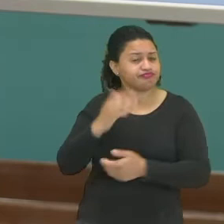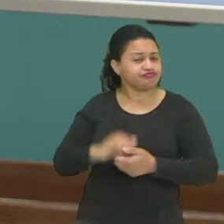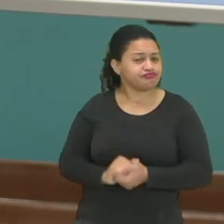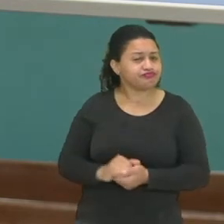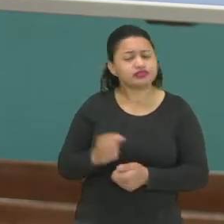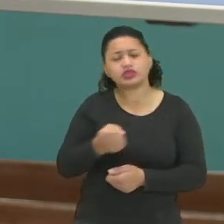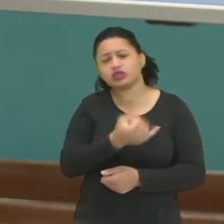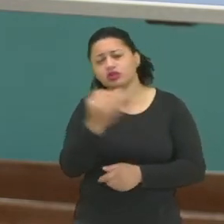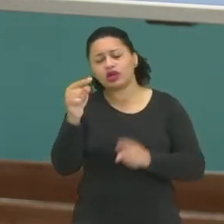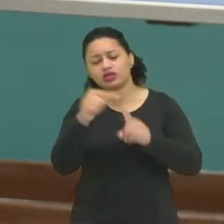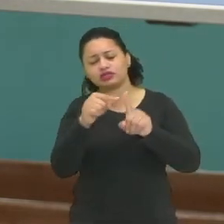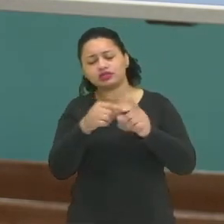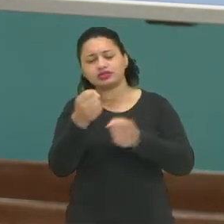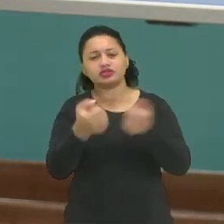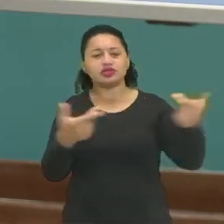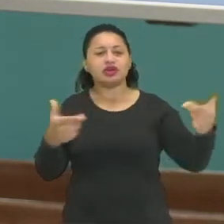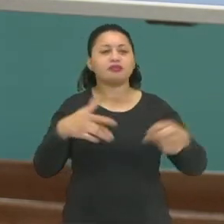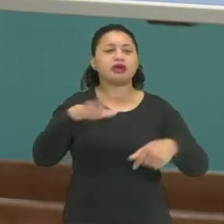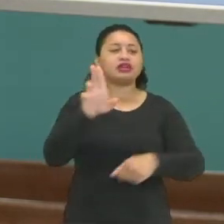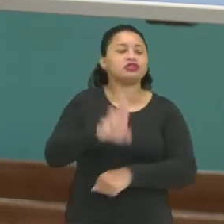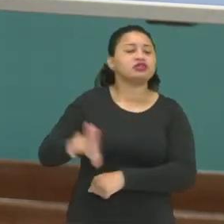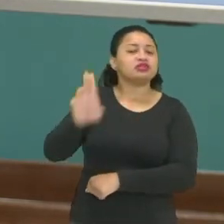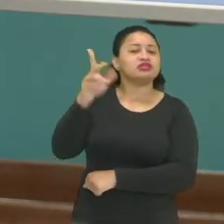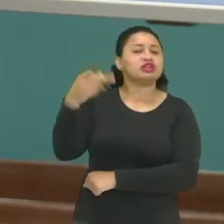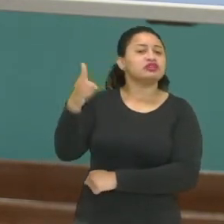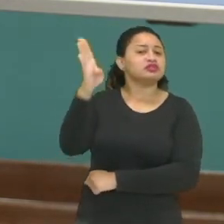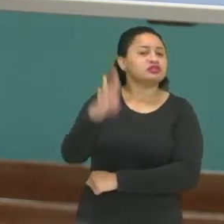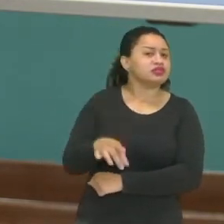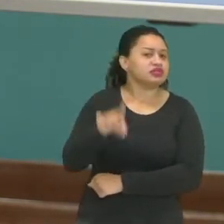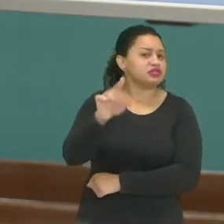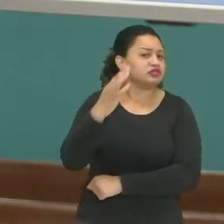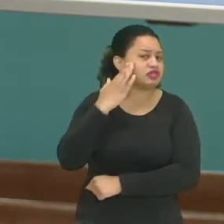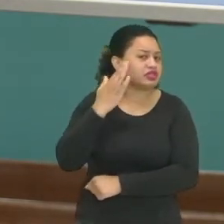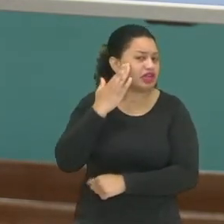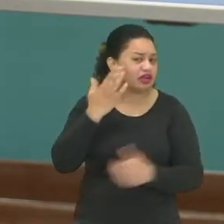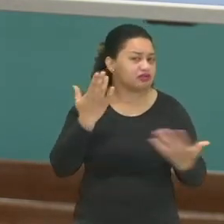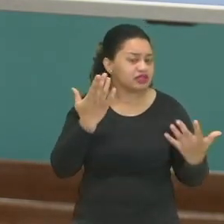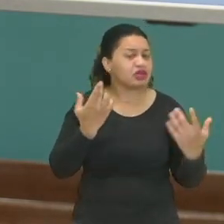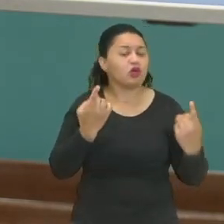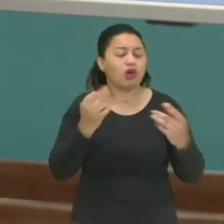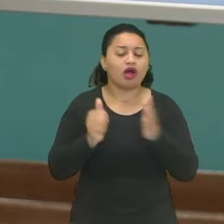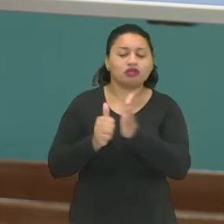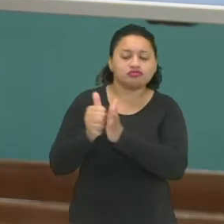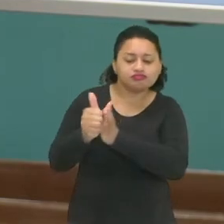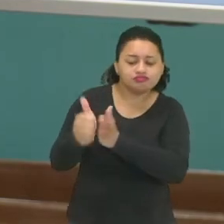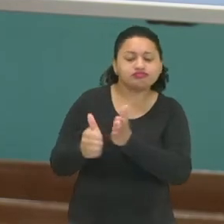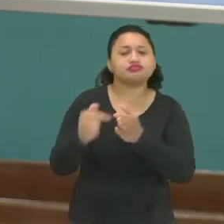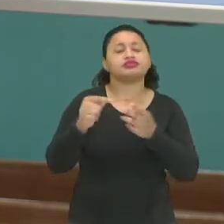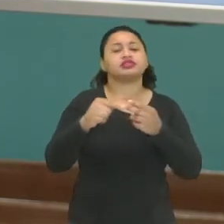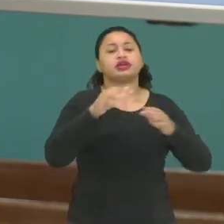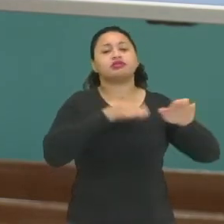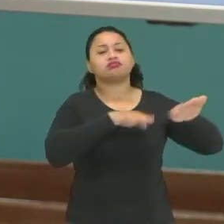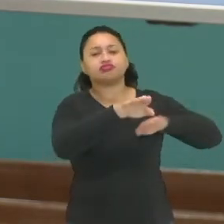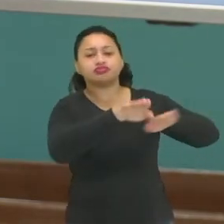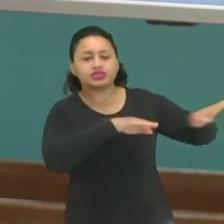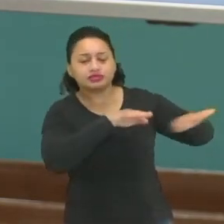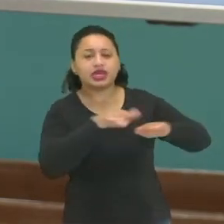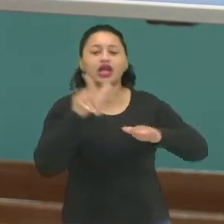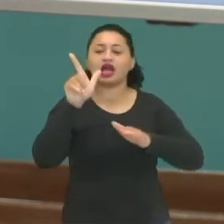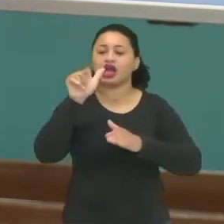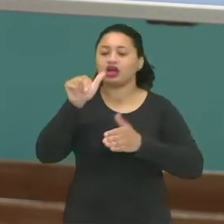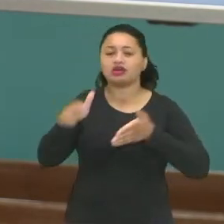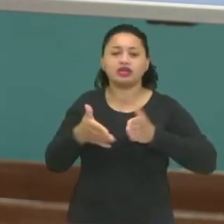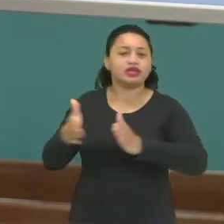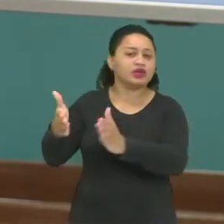são os meios de transporte mais utilizados no nosso país? Você sabe dizer? Se é ferrovia, se é rodovia, hidrovia? E